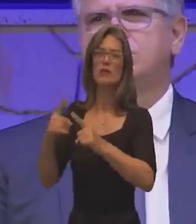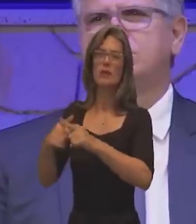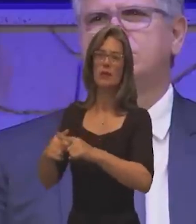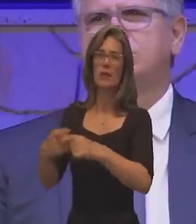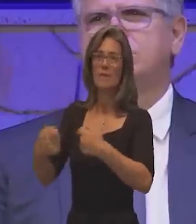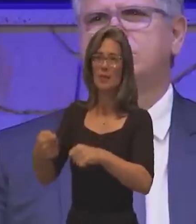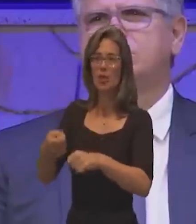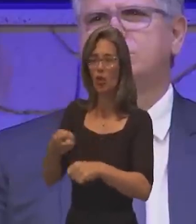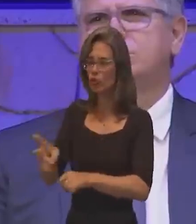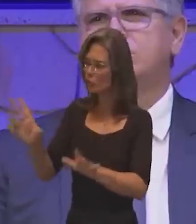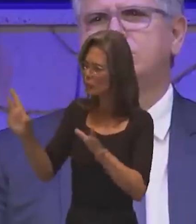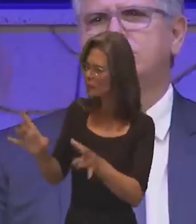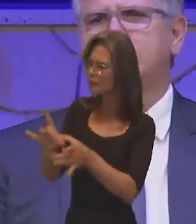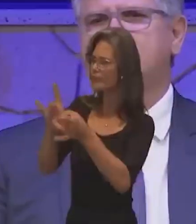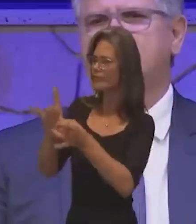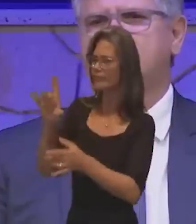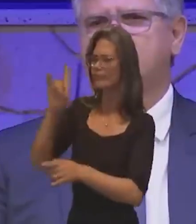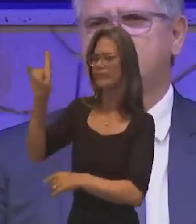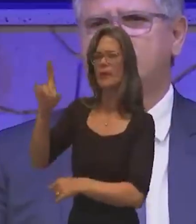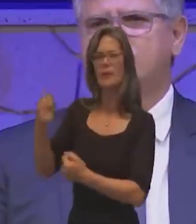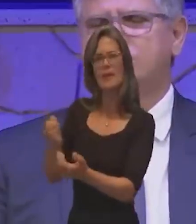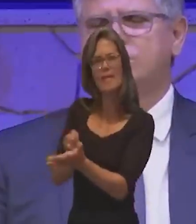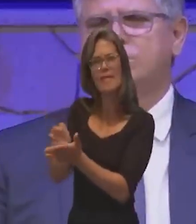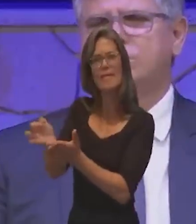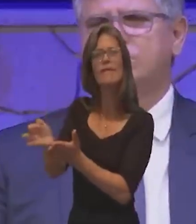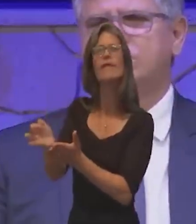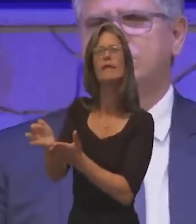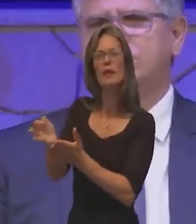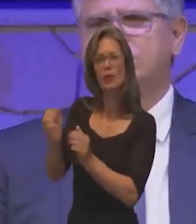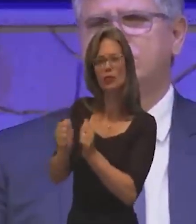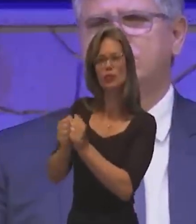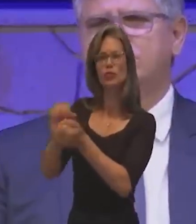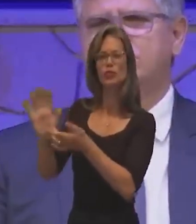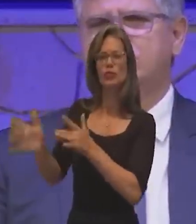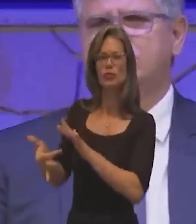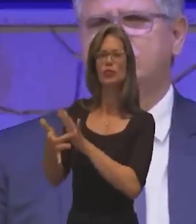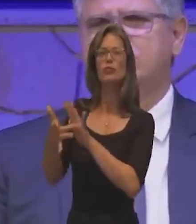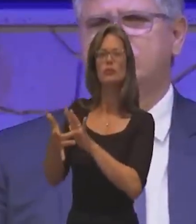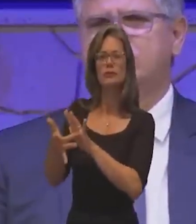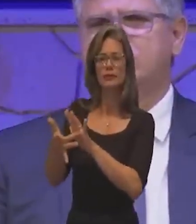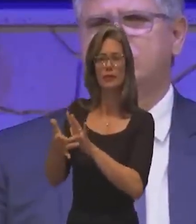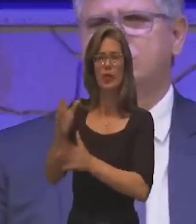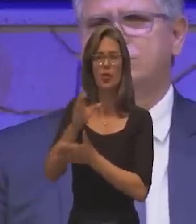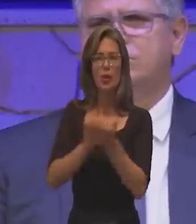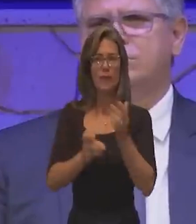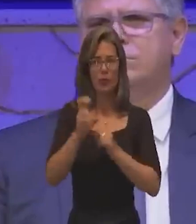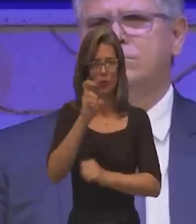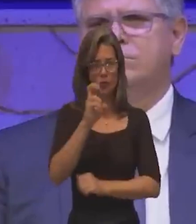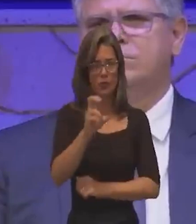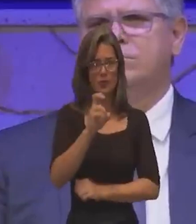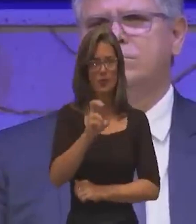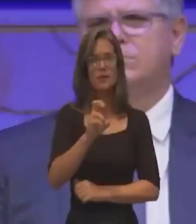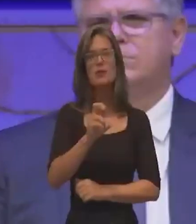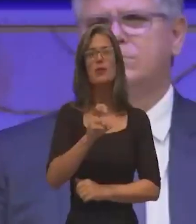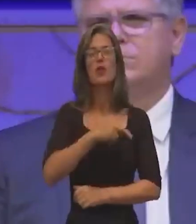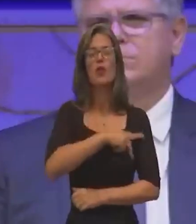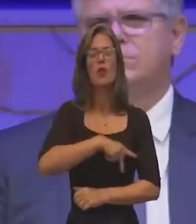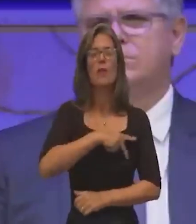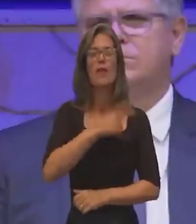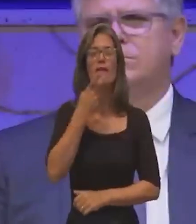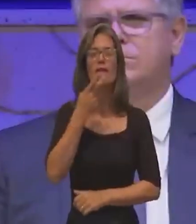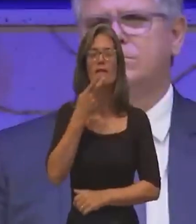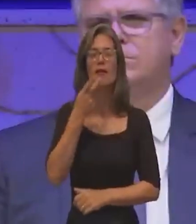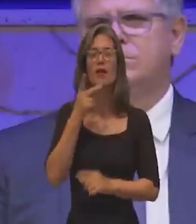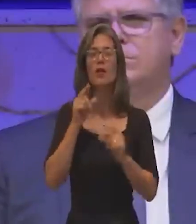conectados e fiéis a Cristo Jesus. E ele aqui no capítulo 5, ele fala sobre a natureza da vida